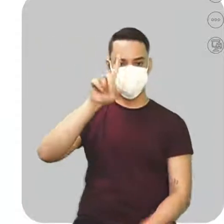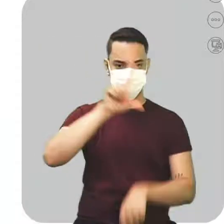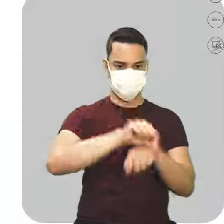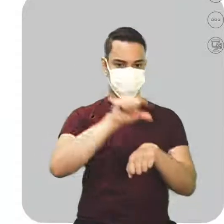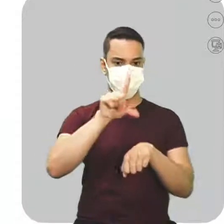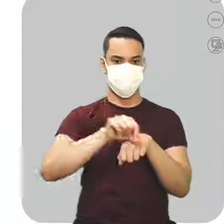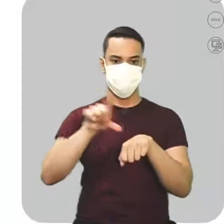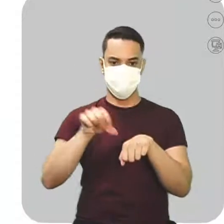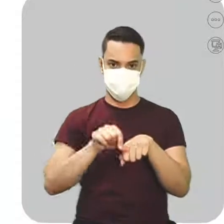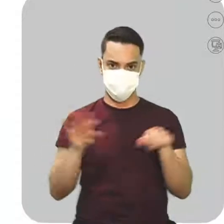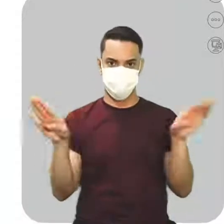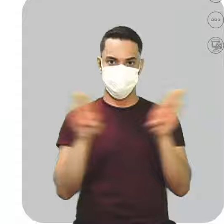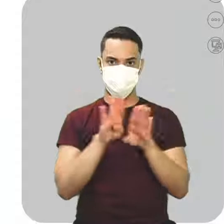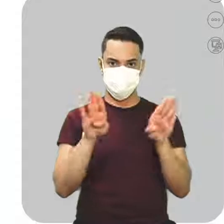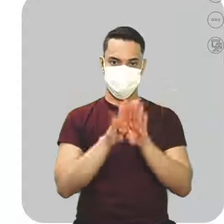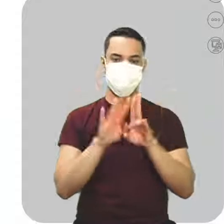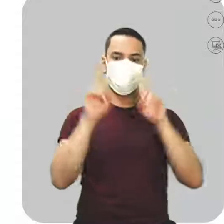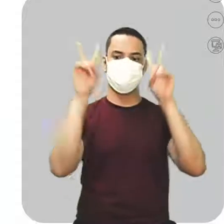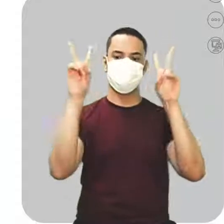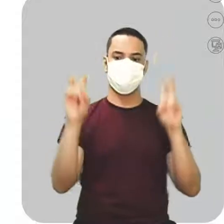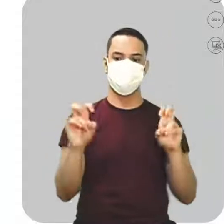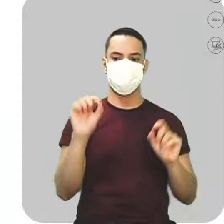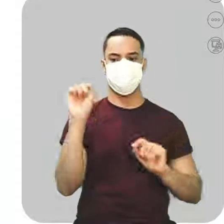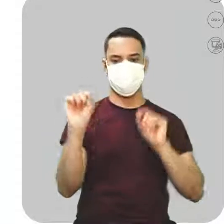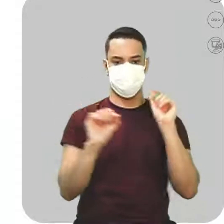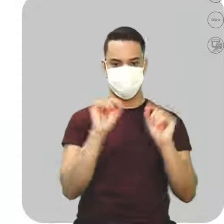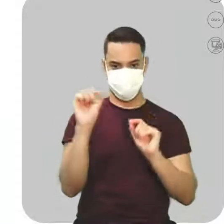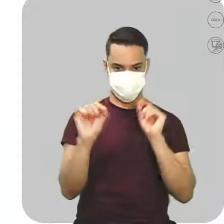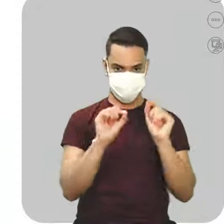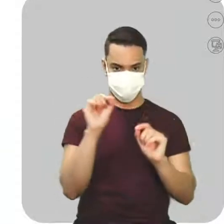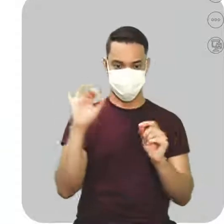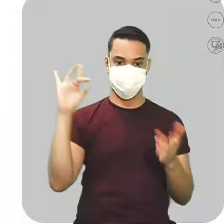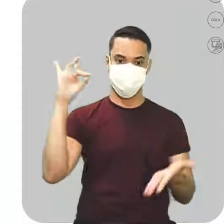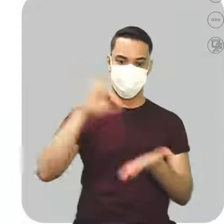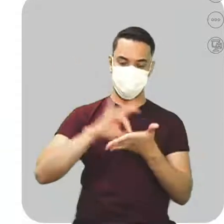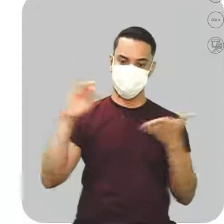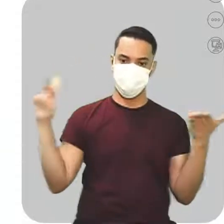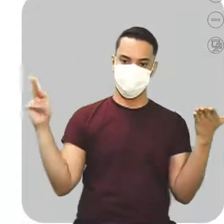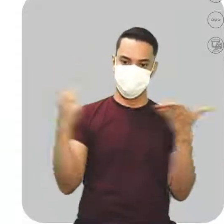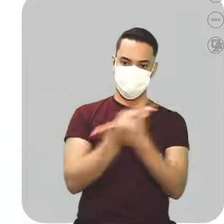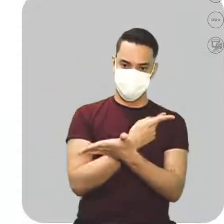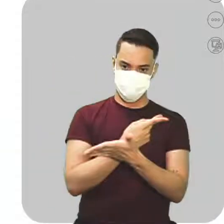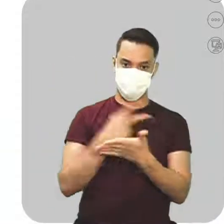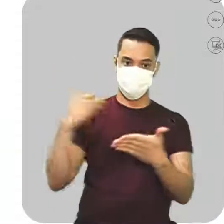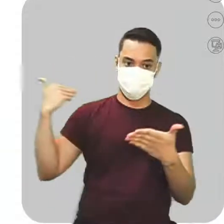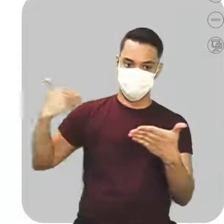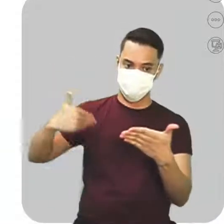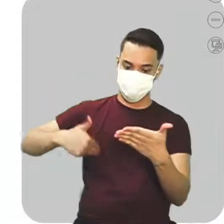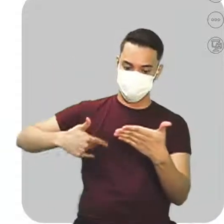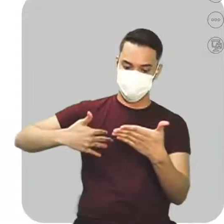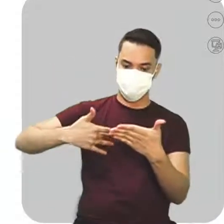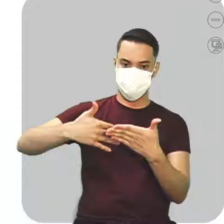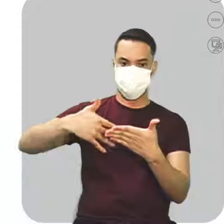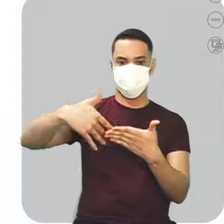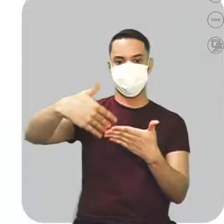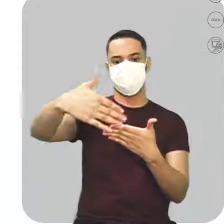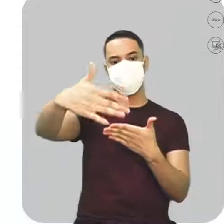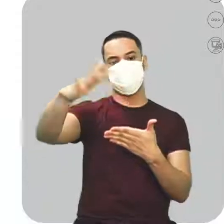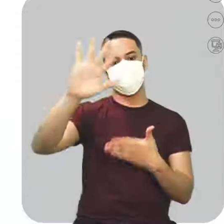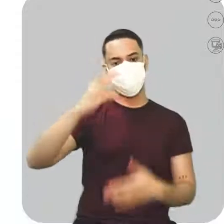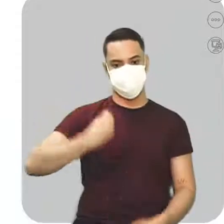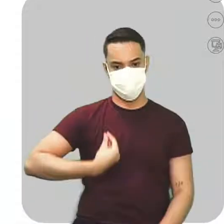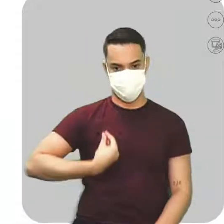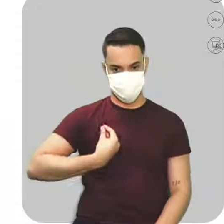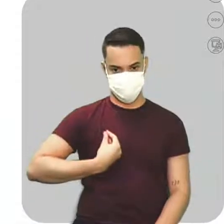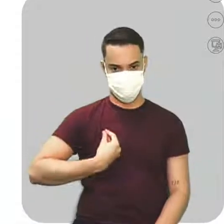também, né, relacionado à realidade, né, que passou a maior parte da sua carreira